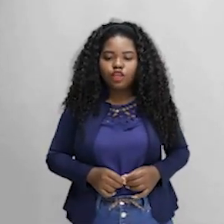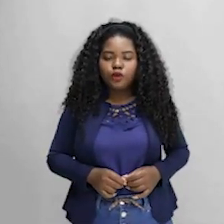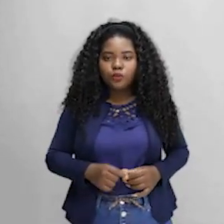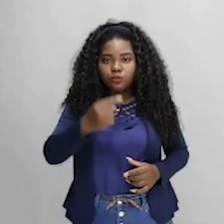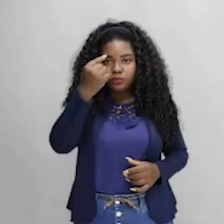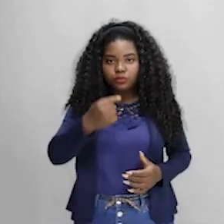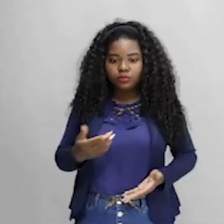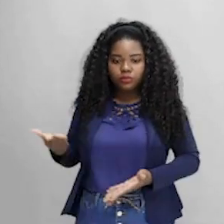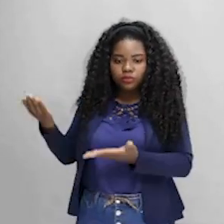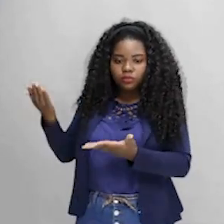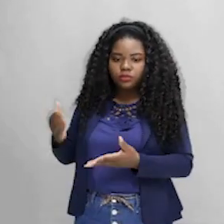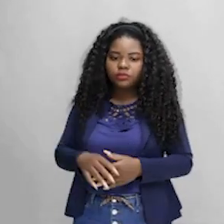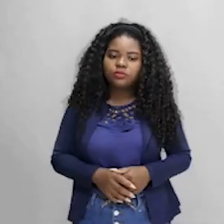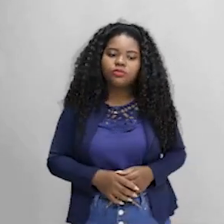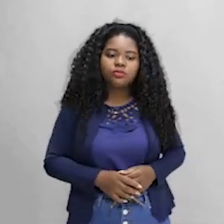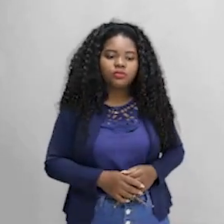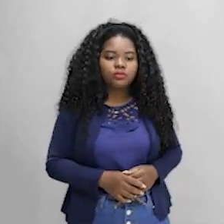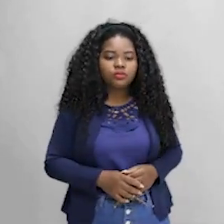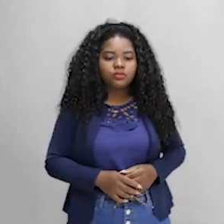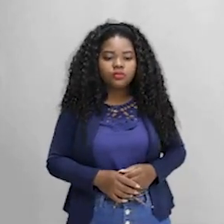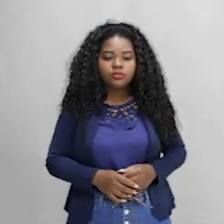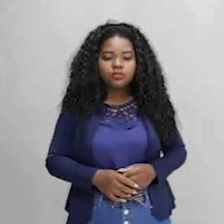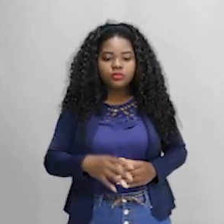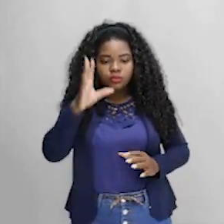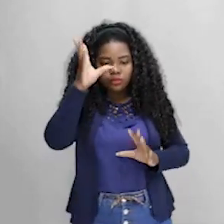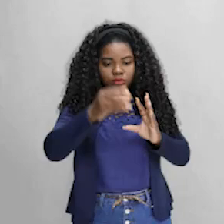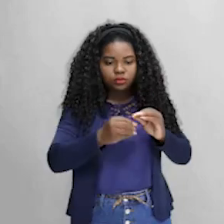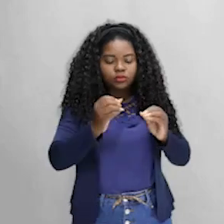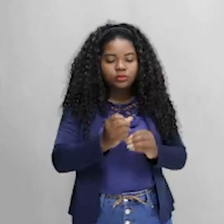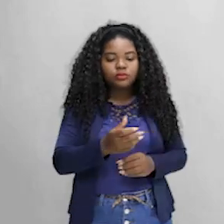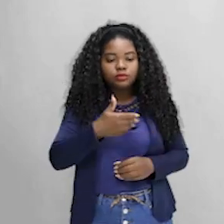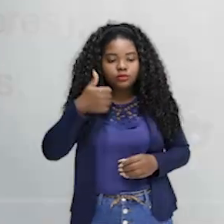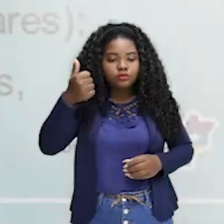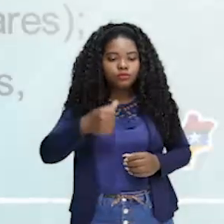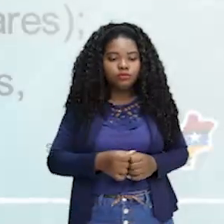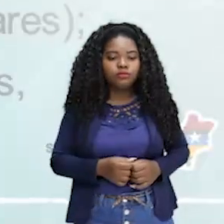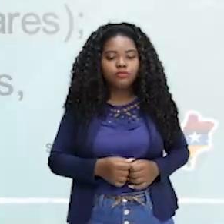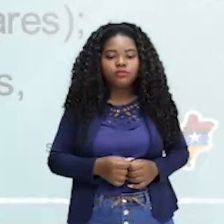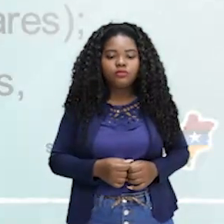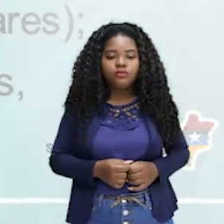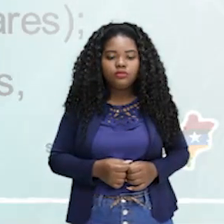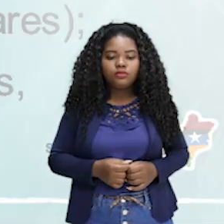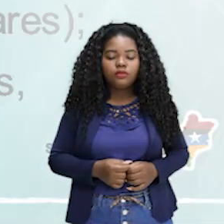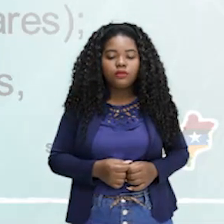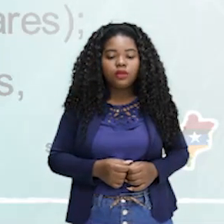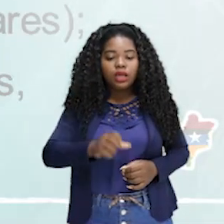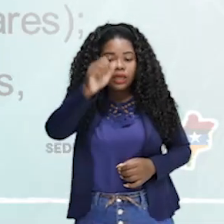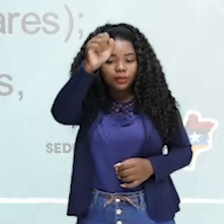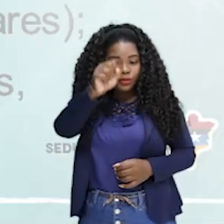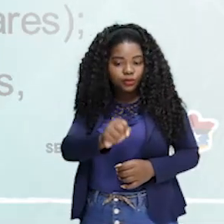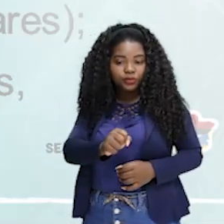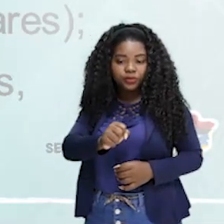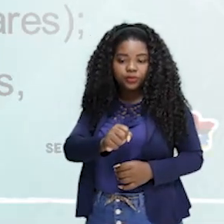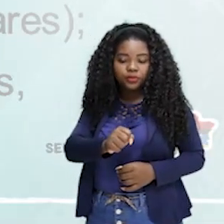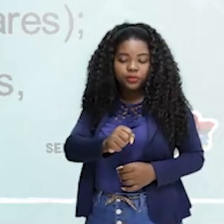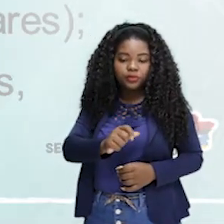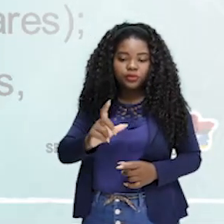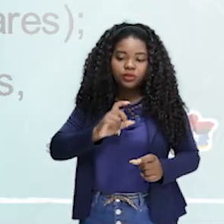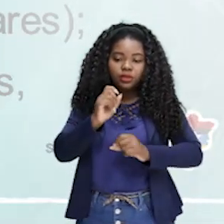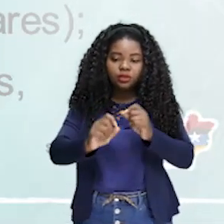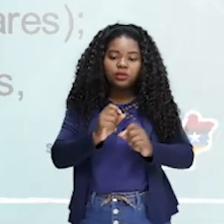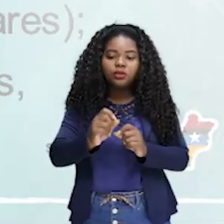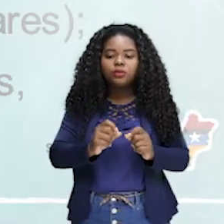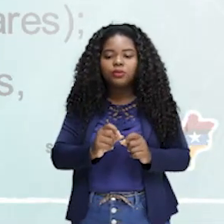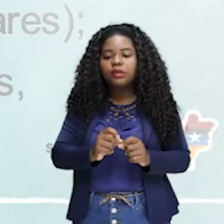a vegetação da taiga. Vamos sintetizar aqui, ó. Localiza-se também em latitudes elevadas, só que já ao sul da tundra. Ocorre na maior parte do